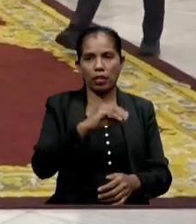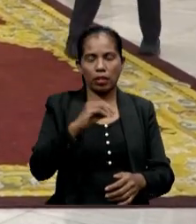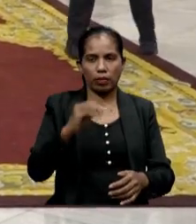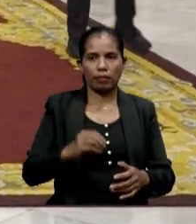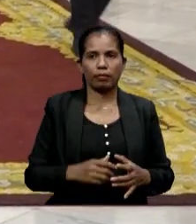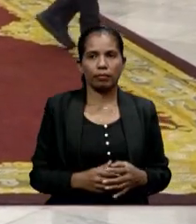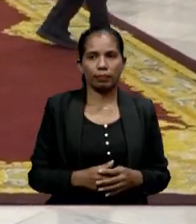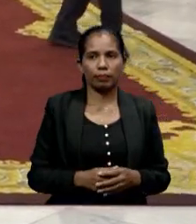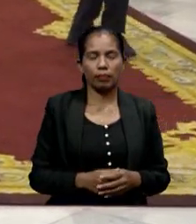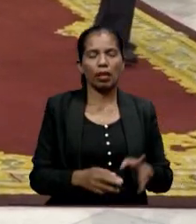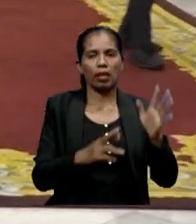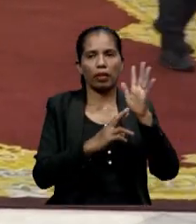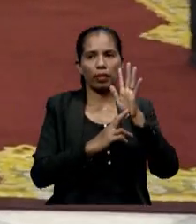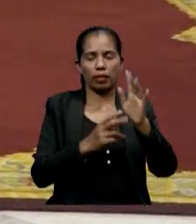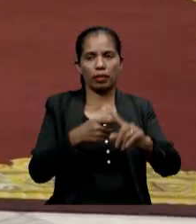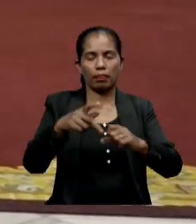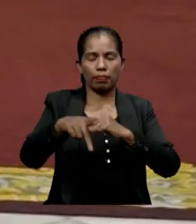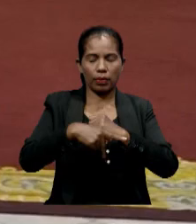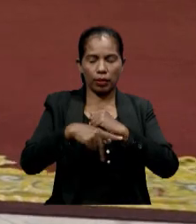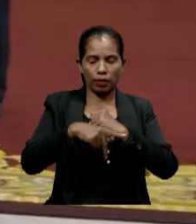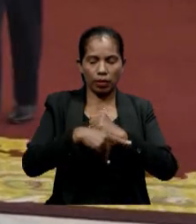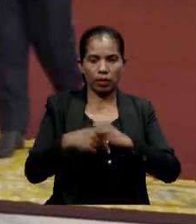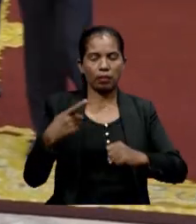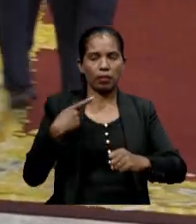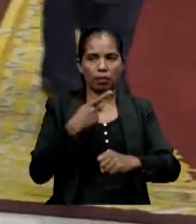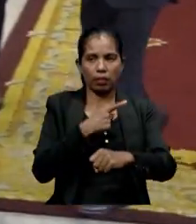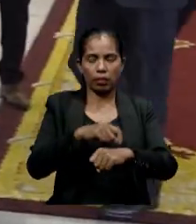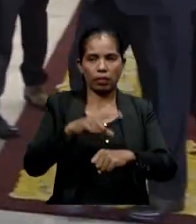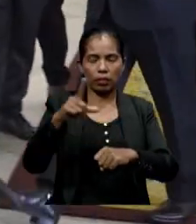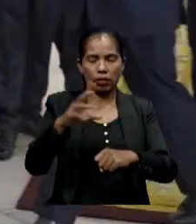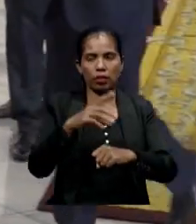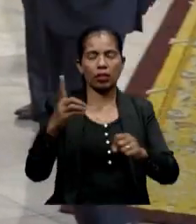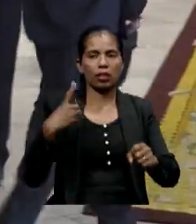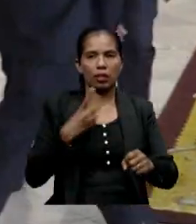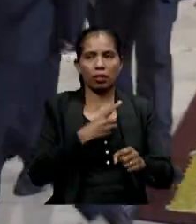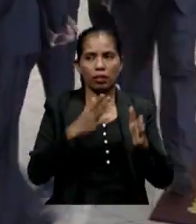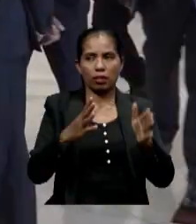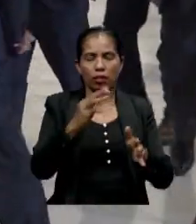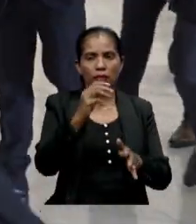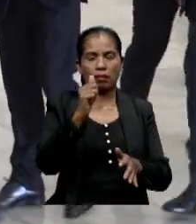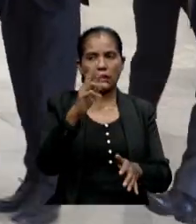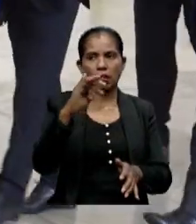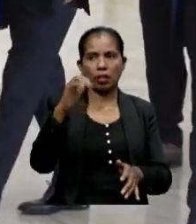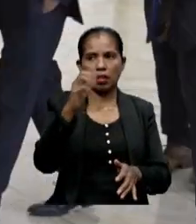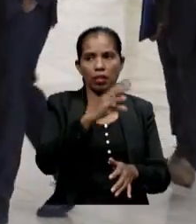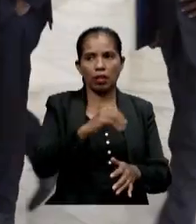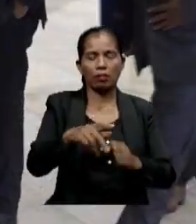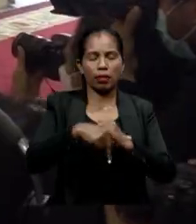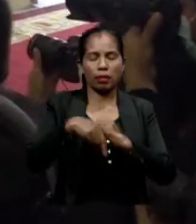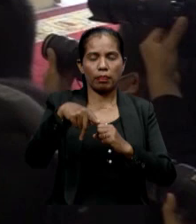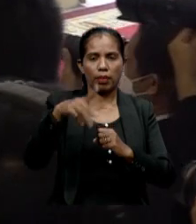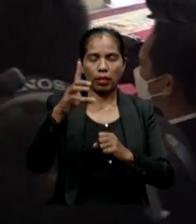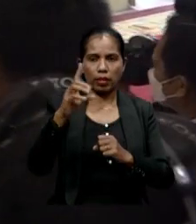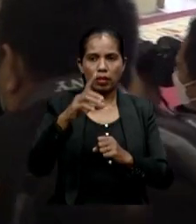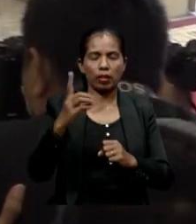Carmo. Representante bancada parlamentar composto, deputado Mariano Asanami Sabino, bancada PD,